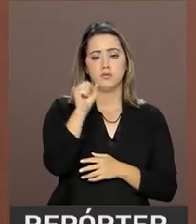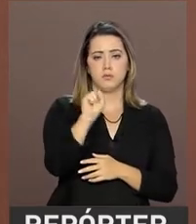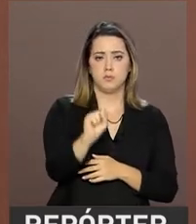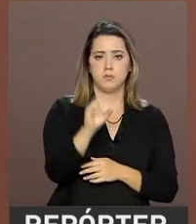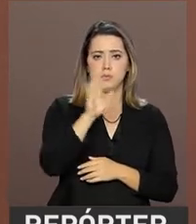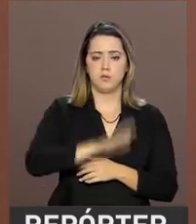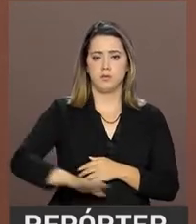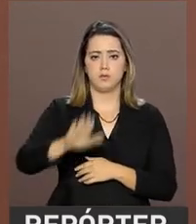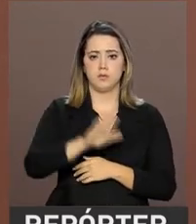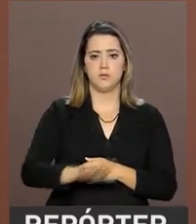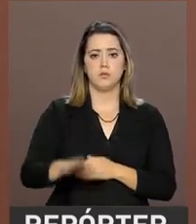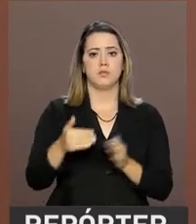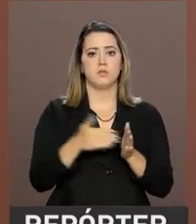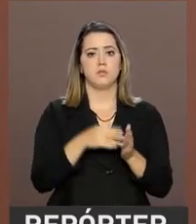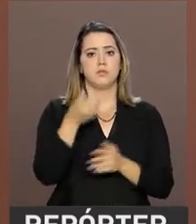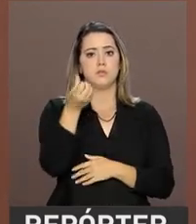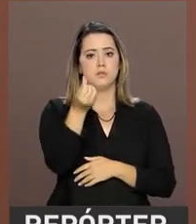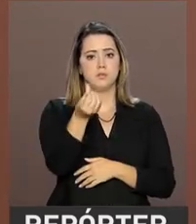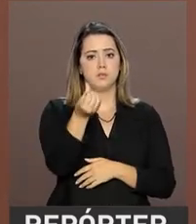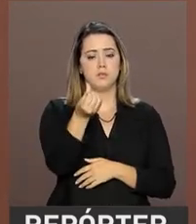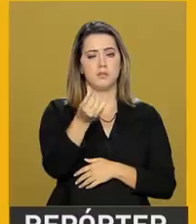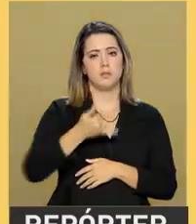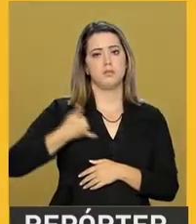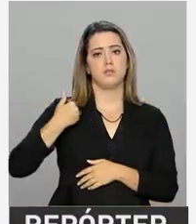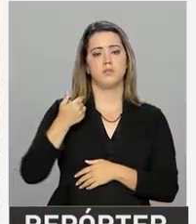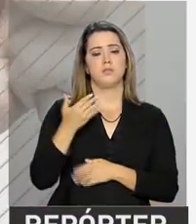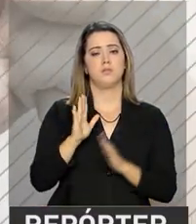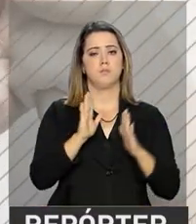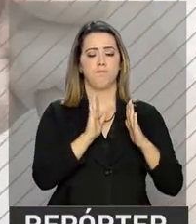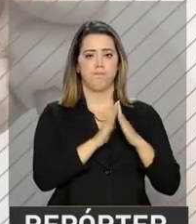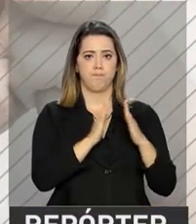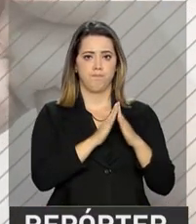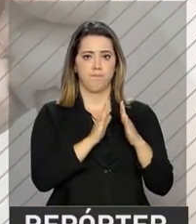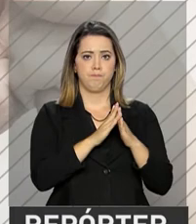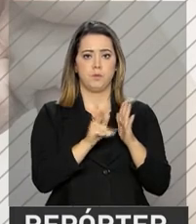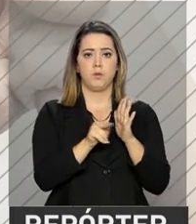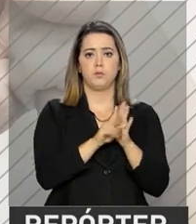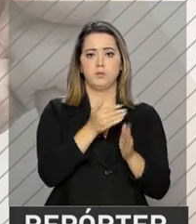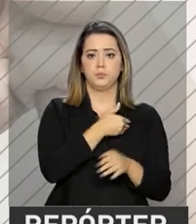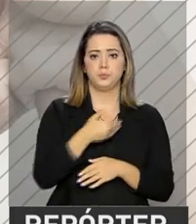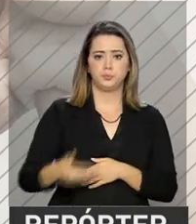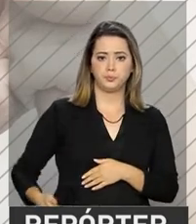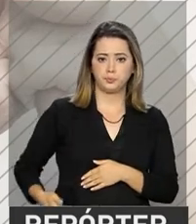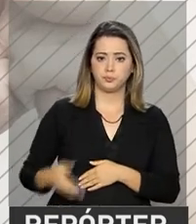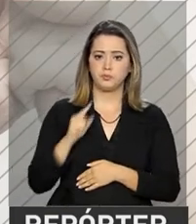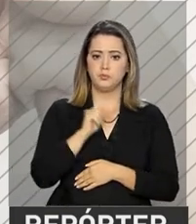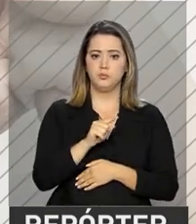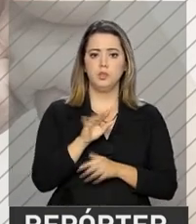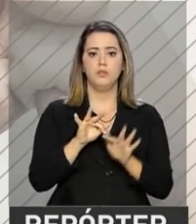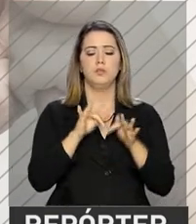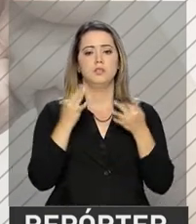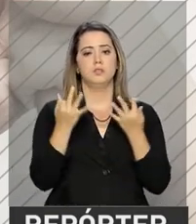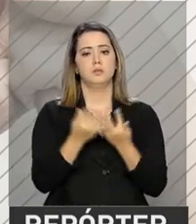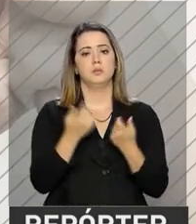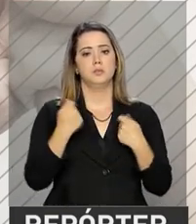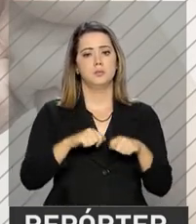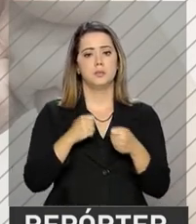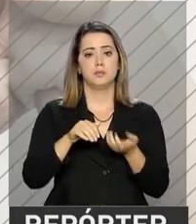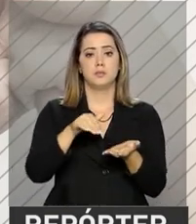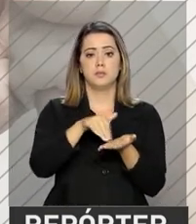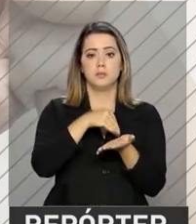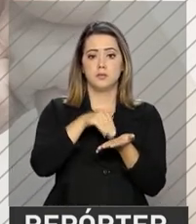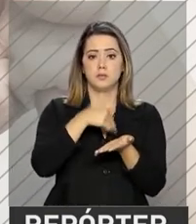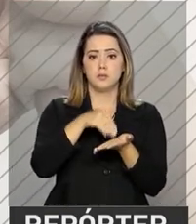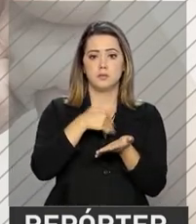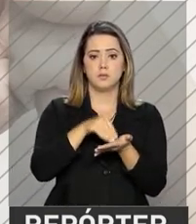de crianças de até 6 anos sem abrigos. As famílias que querem dar um lar temporário às crianças devem fazer o cadastro no